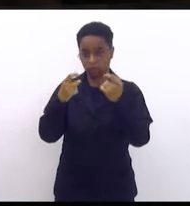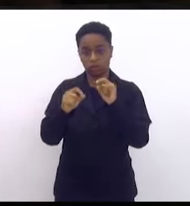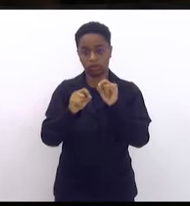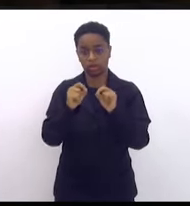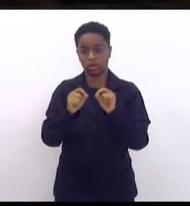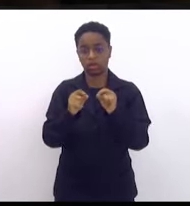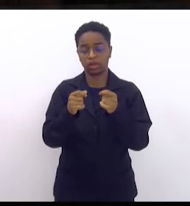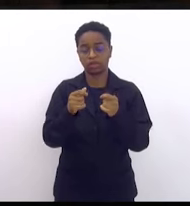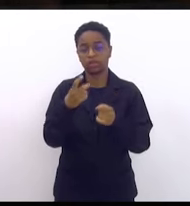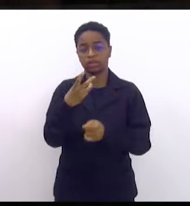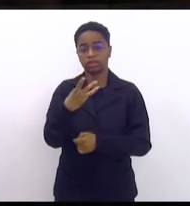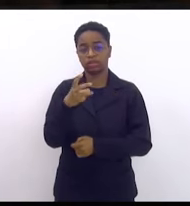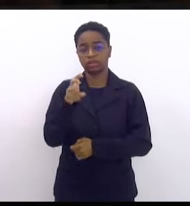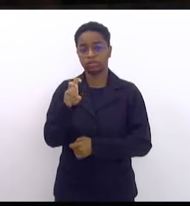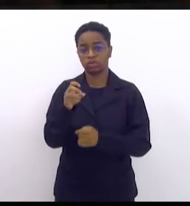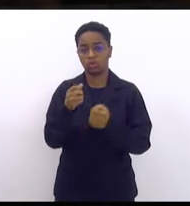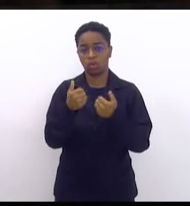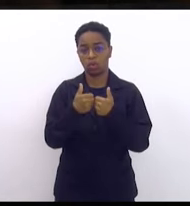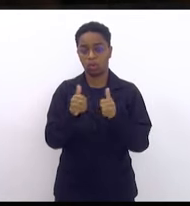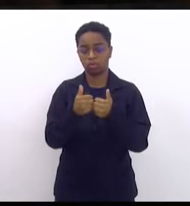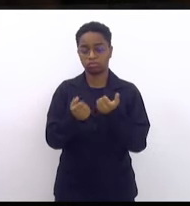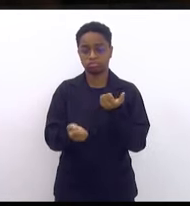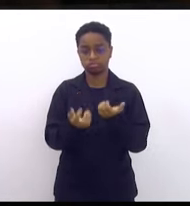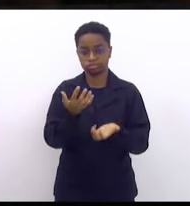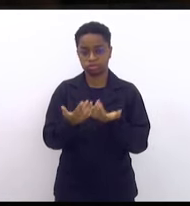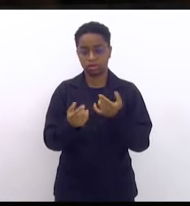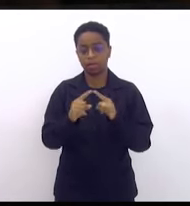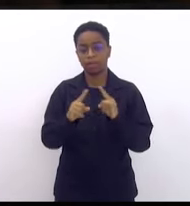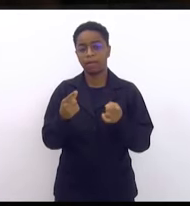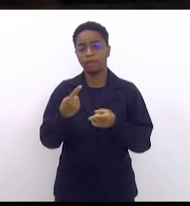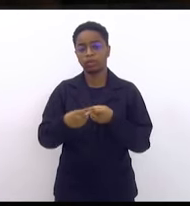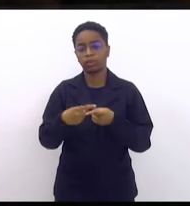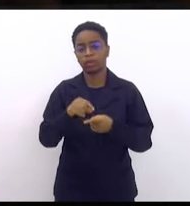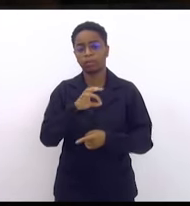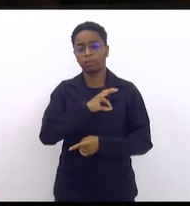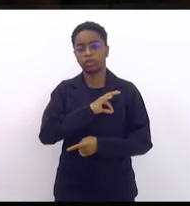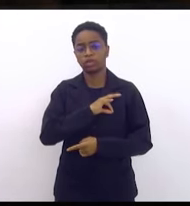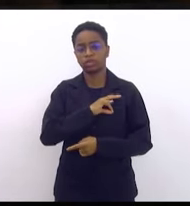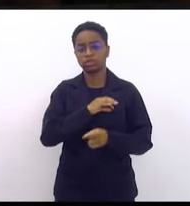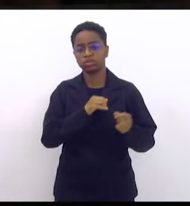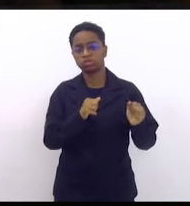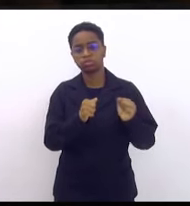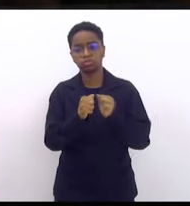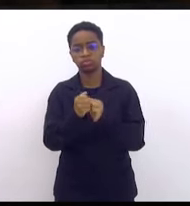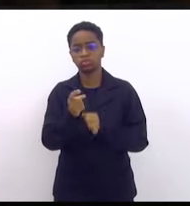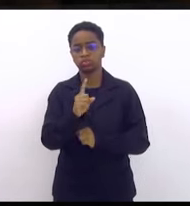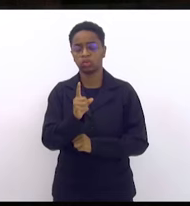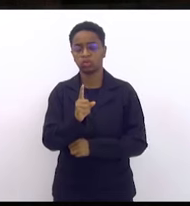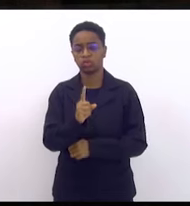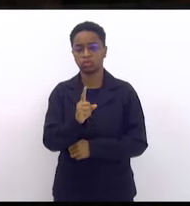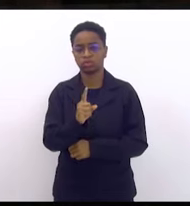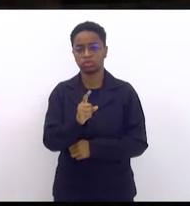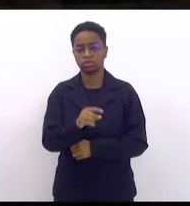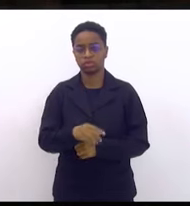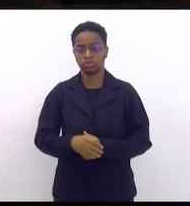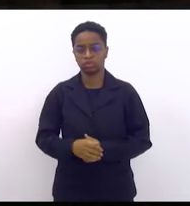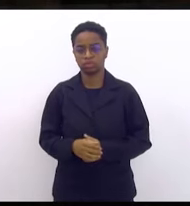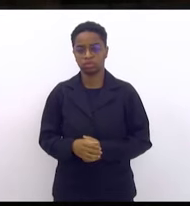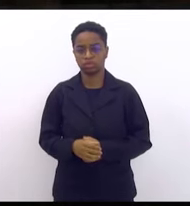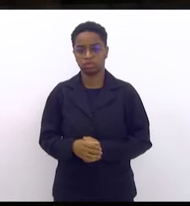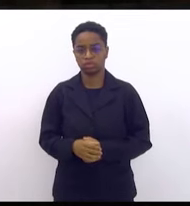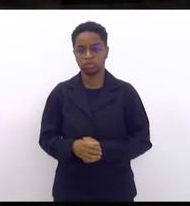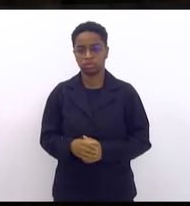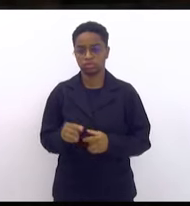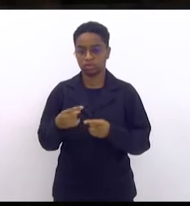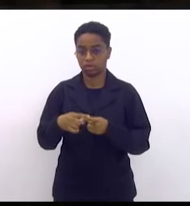35 ônibus, por que a civil e a militar não estavam juntos? Né? A militar